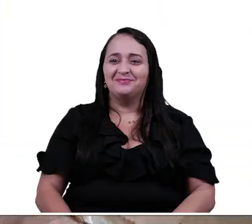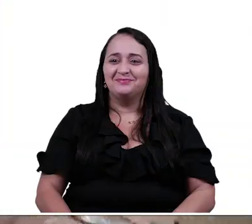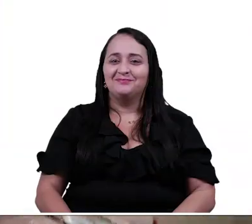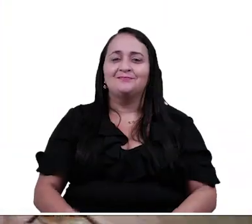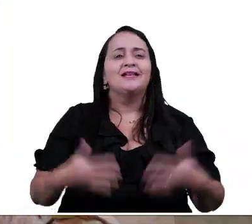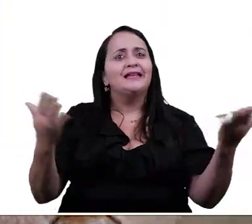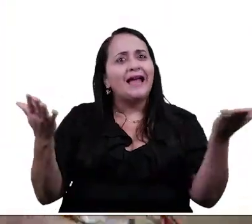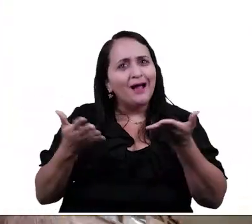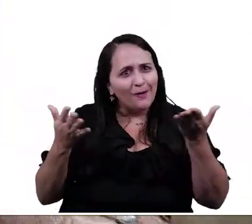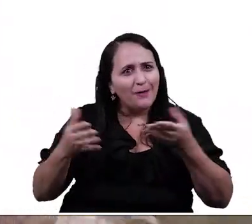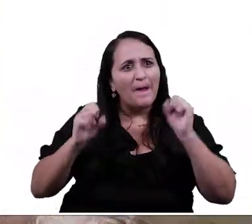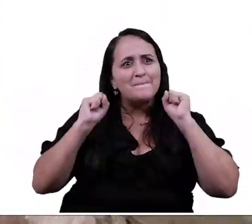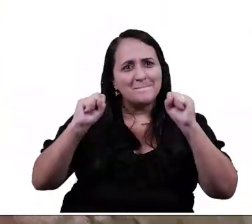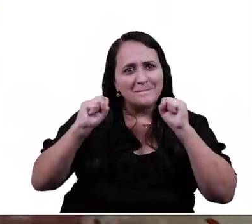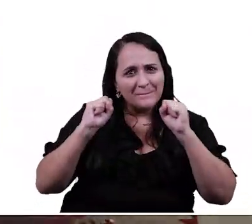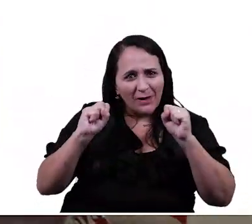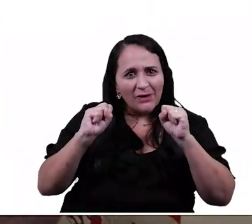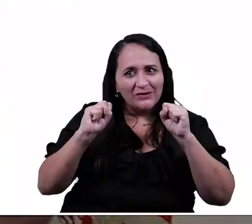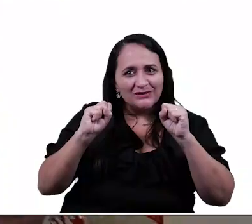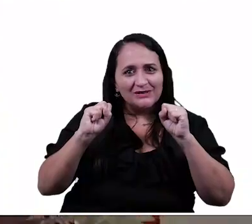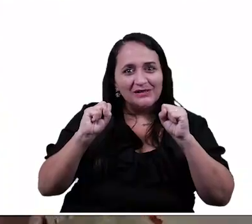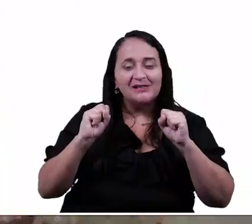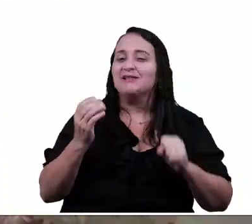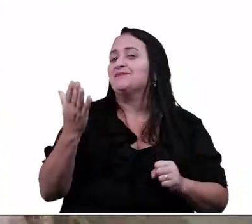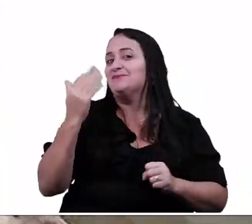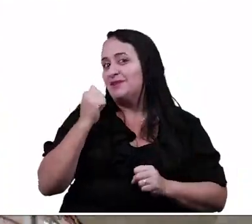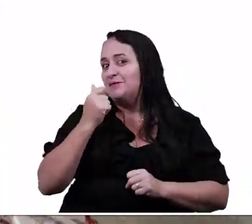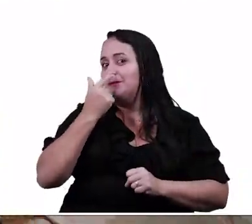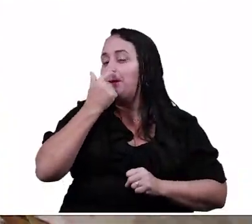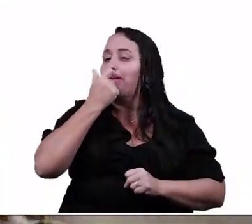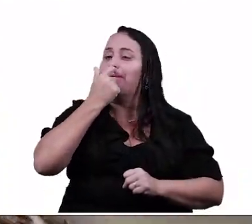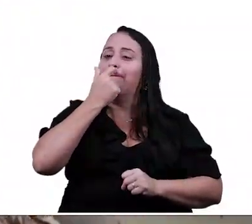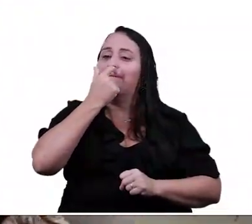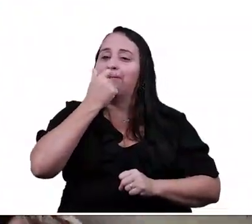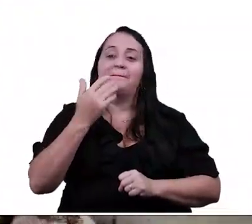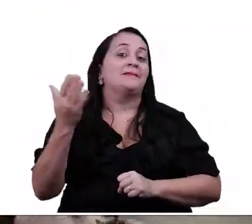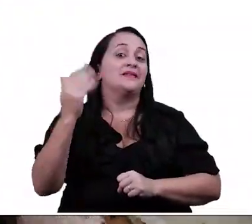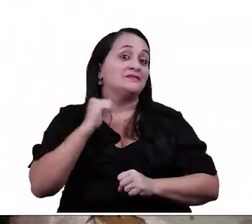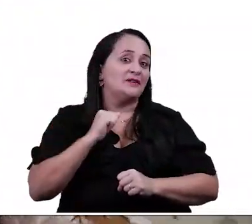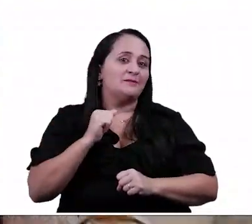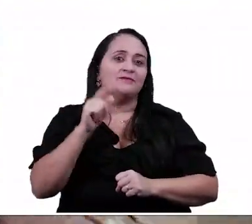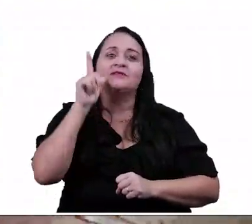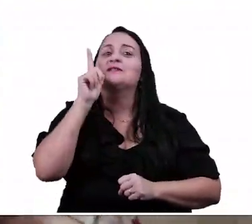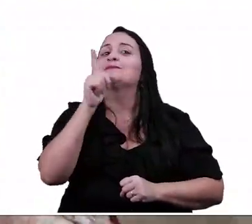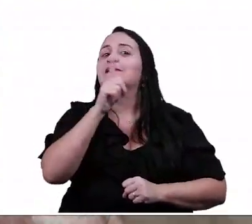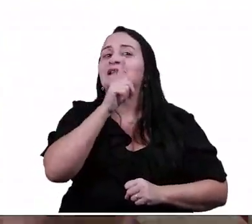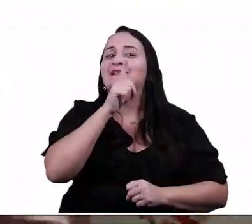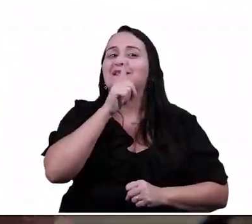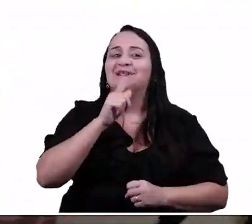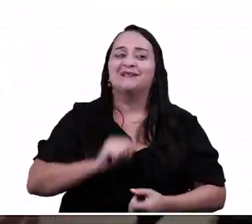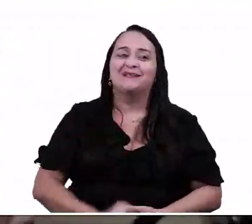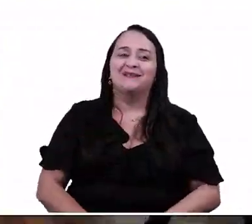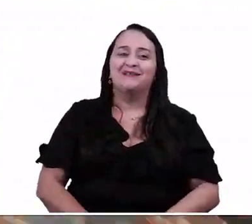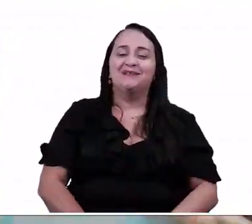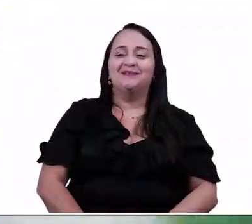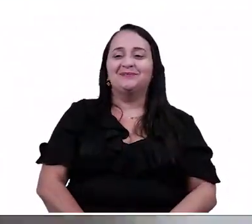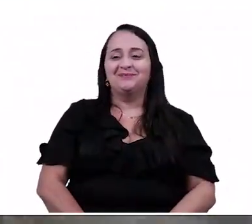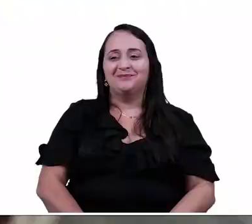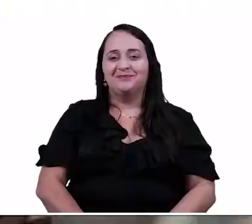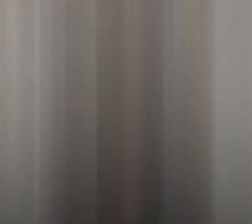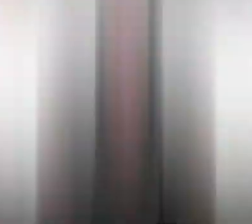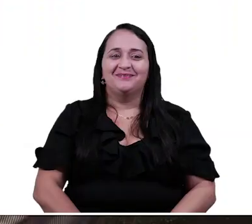E aí, dá pra gente fazer um lanchinho? Claro que dá. Então, bora. Vamos comer. Bora.